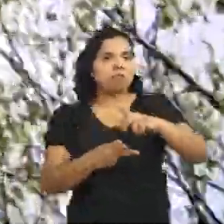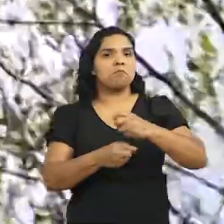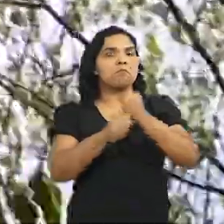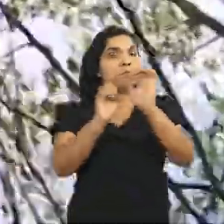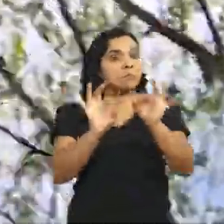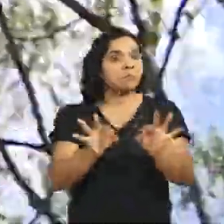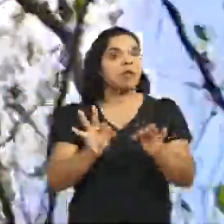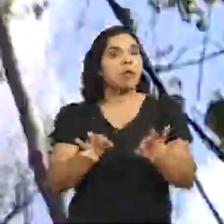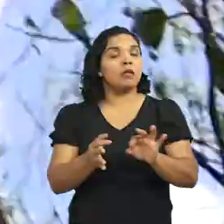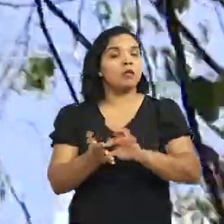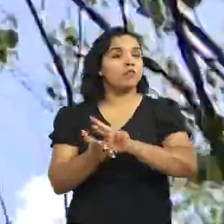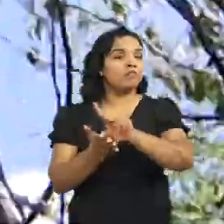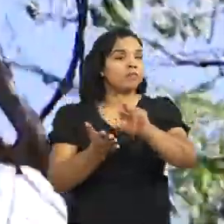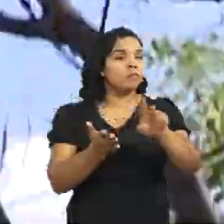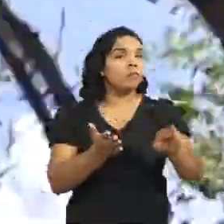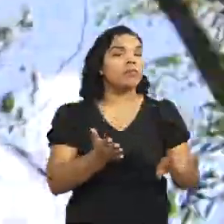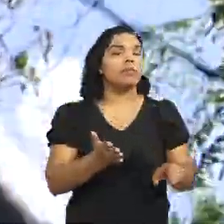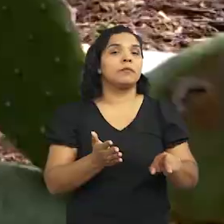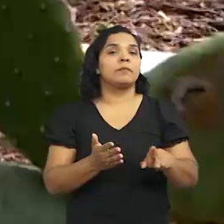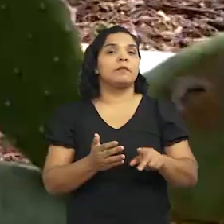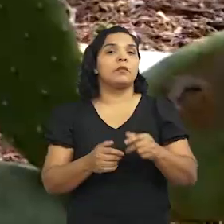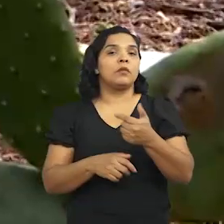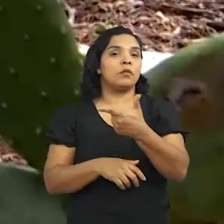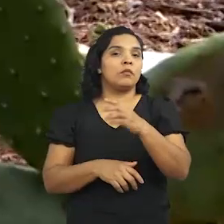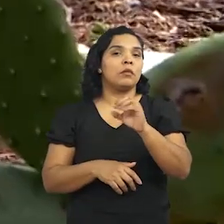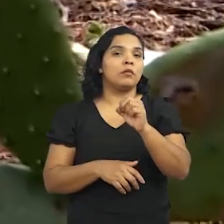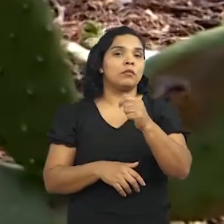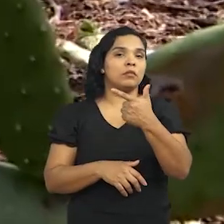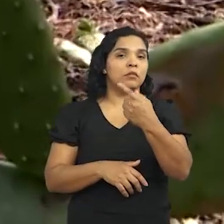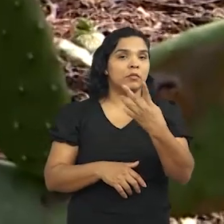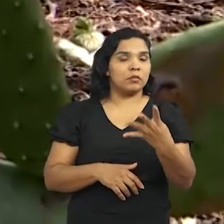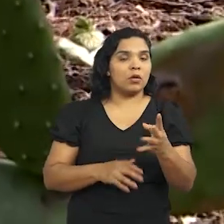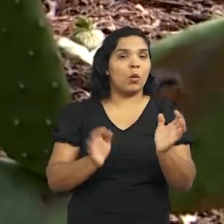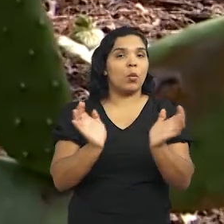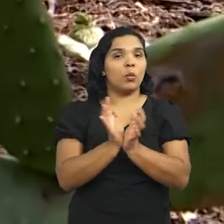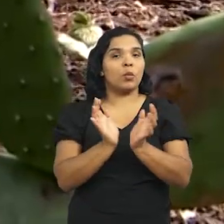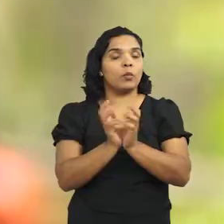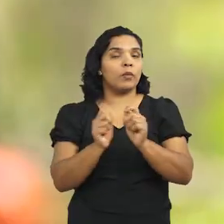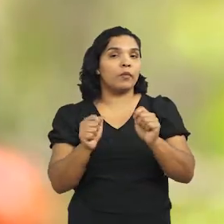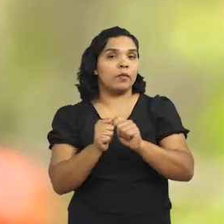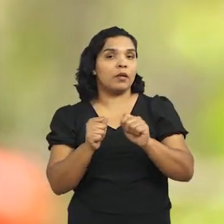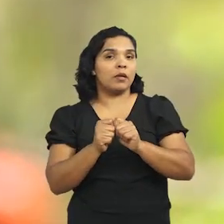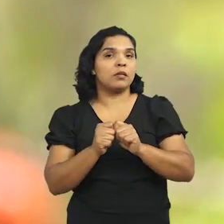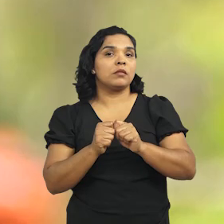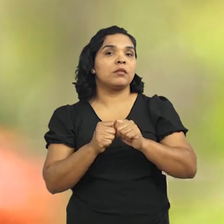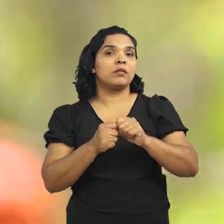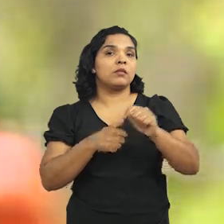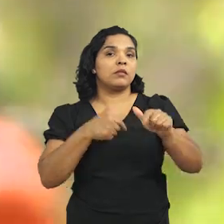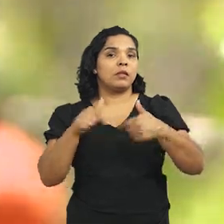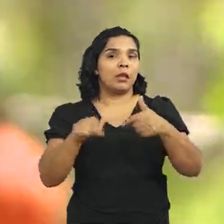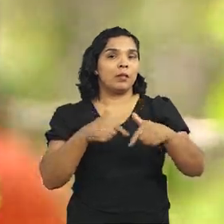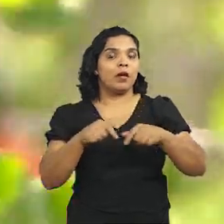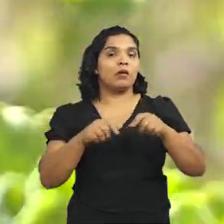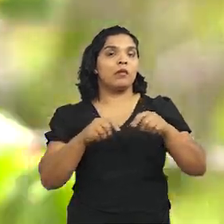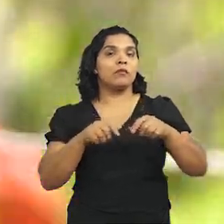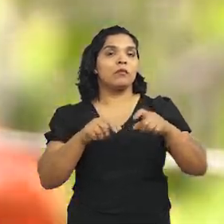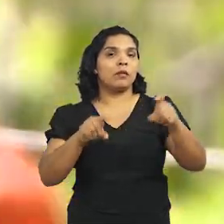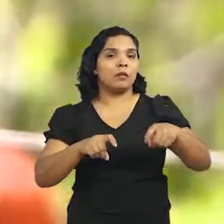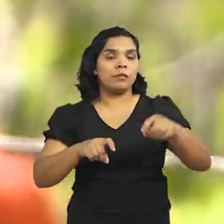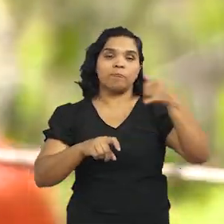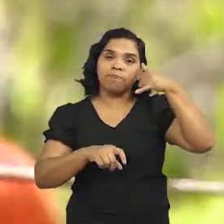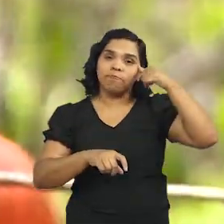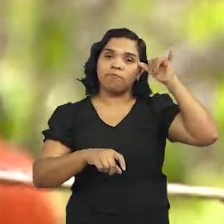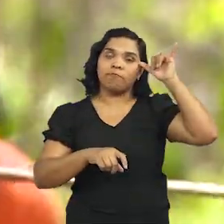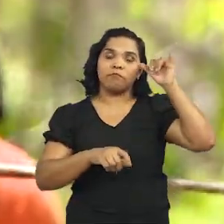sustentável nas diversas regiões do estado. Na primeira expedição de 2024, o grupo realizou as atividades em fazendas